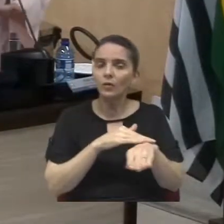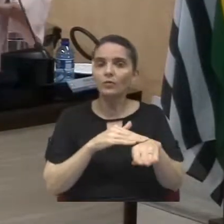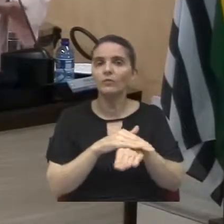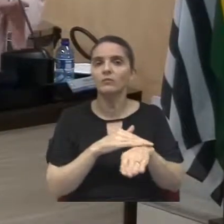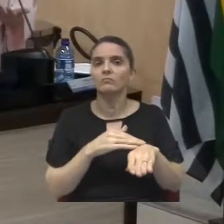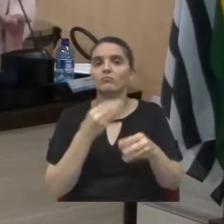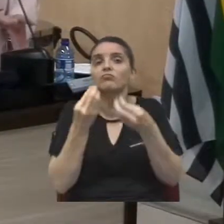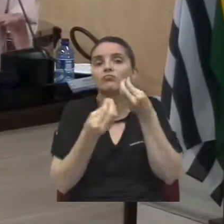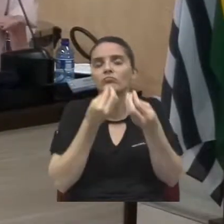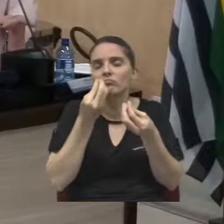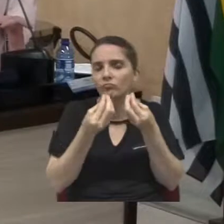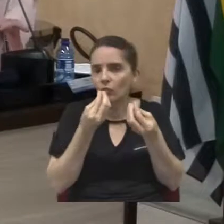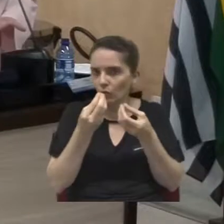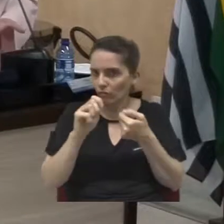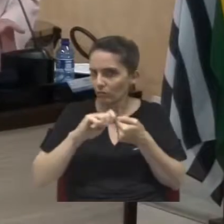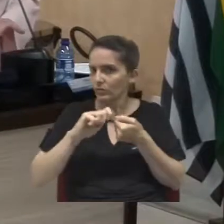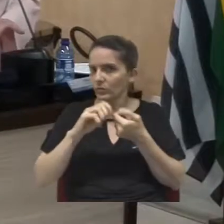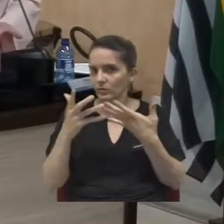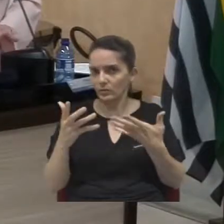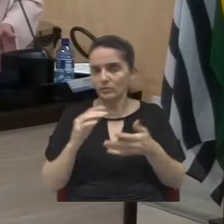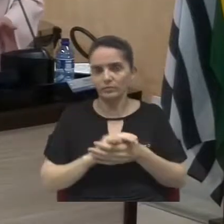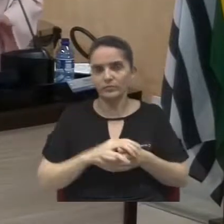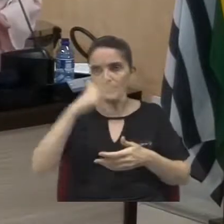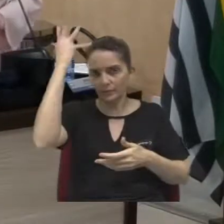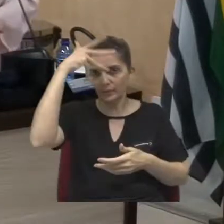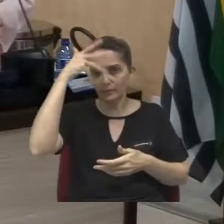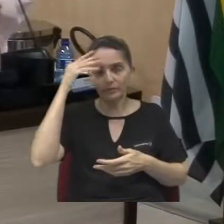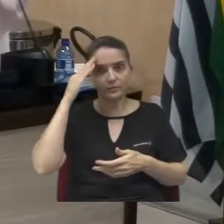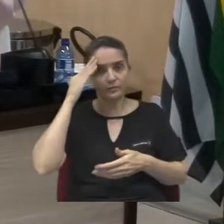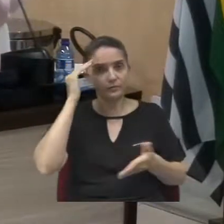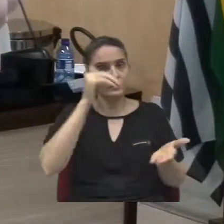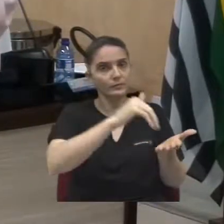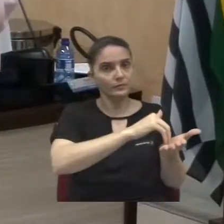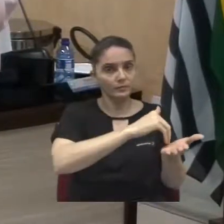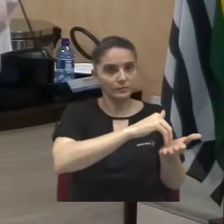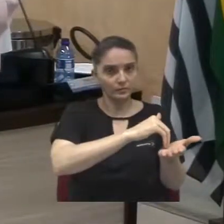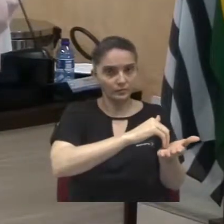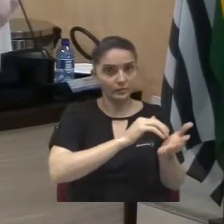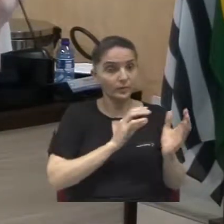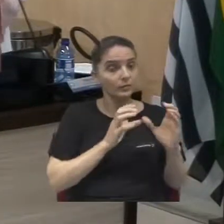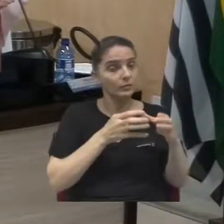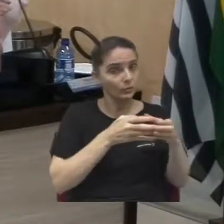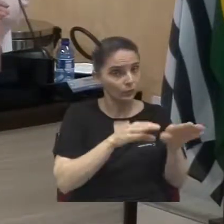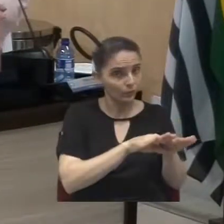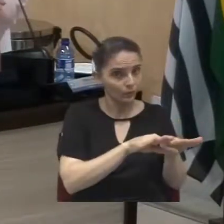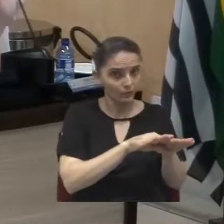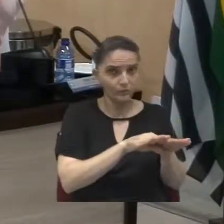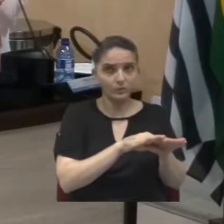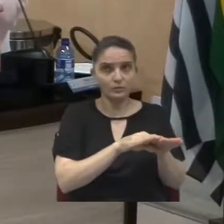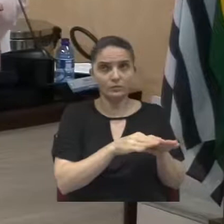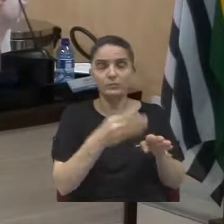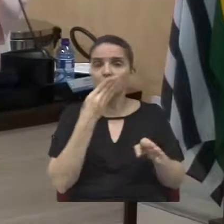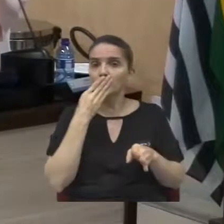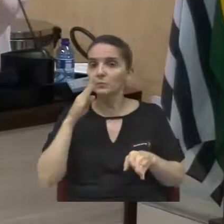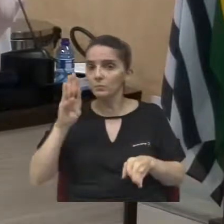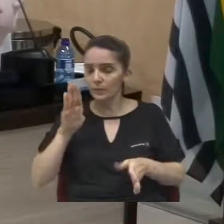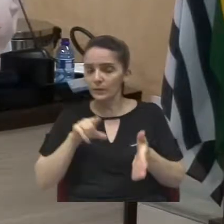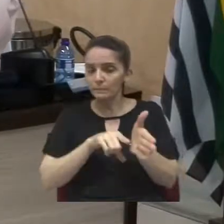que a gente vai poder fazer isso. E o que eu tenho entendido é que o secretário e a equipe dele está prometendo que esse